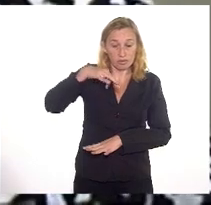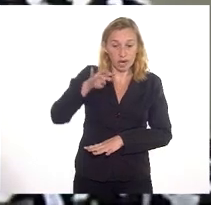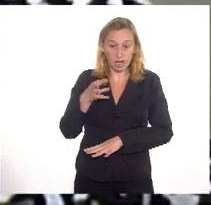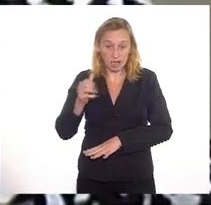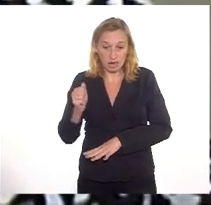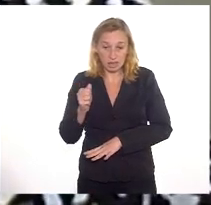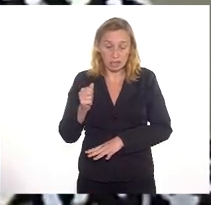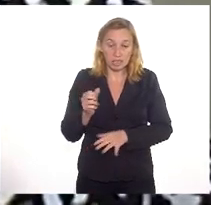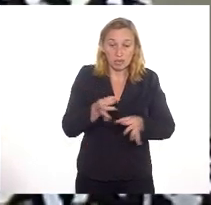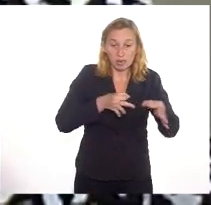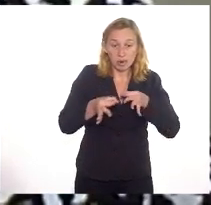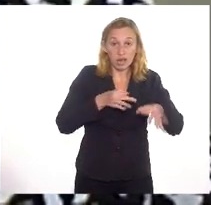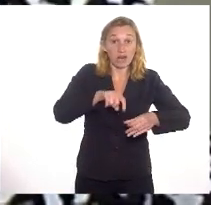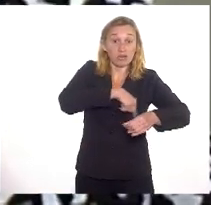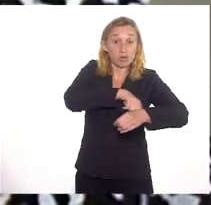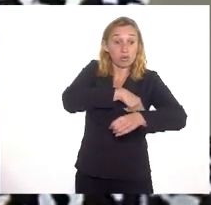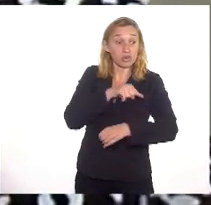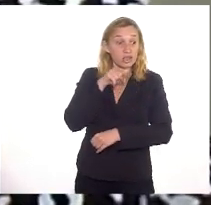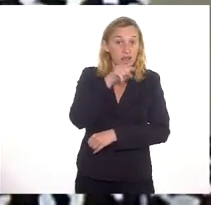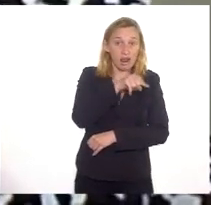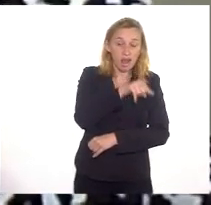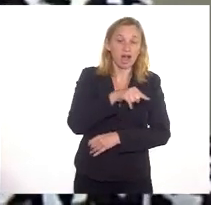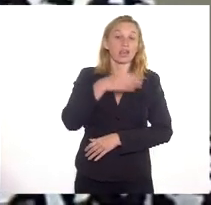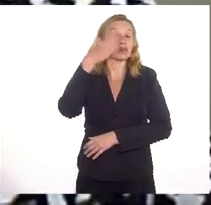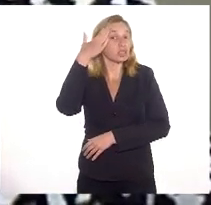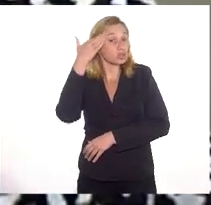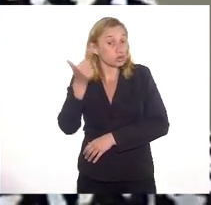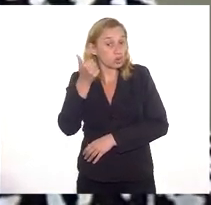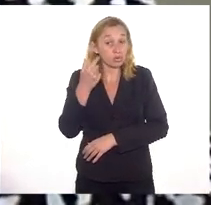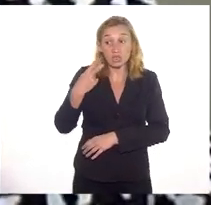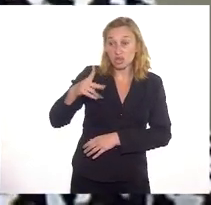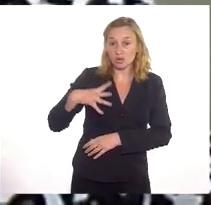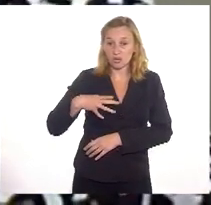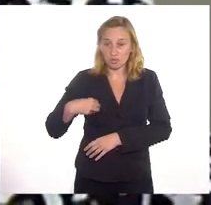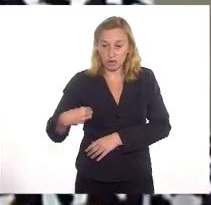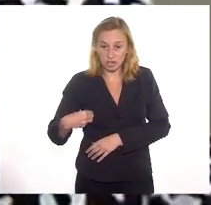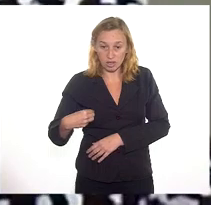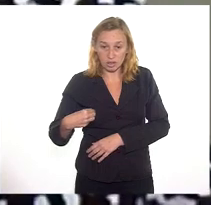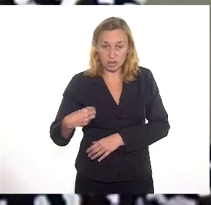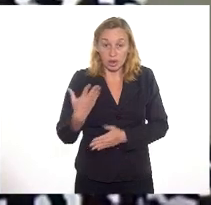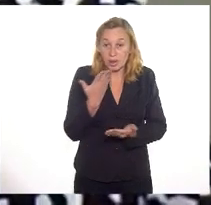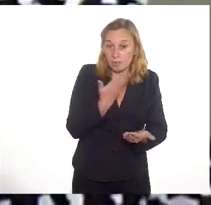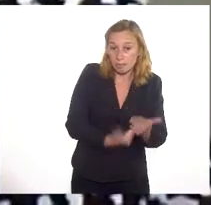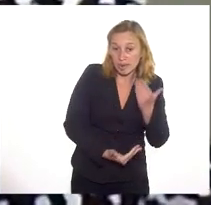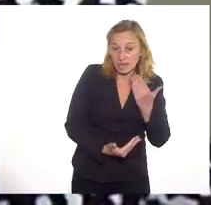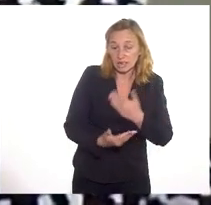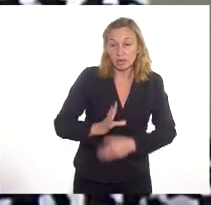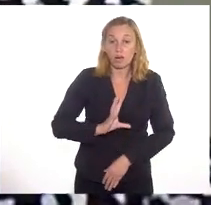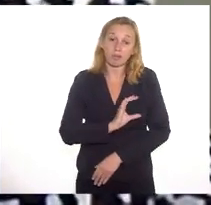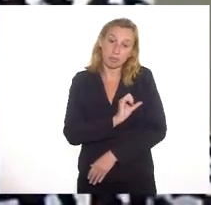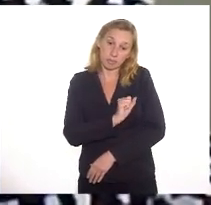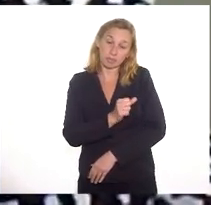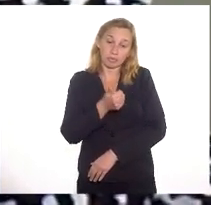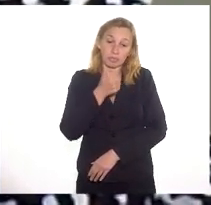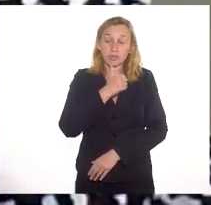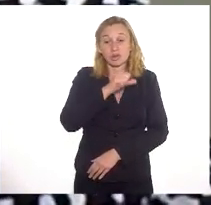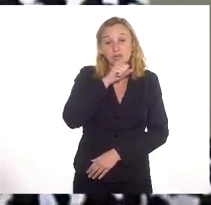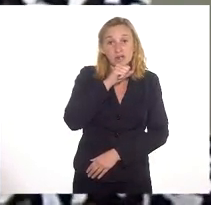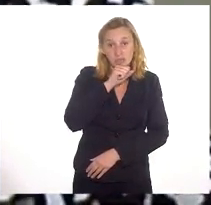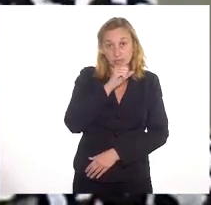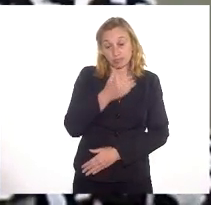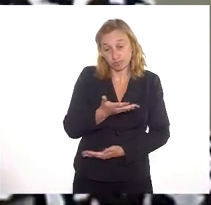de Trás dos Montes. E acabei por saber que o seu filho, além de perder a sua querida mãe, nossa querida